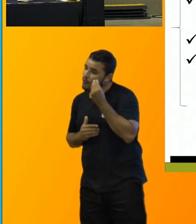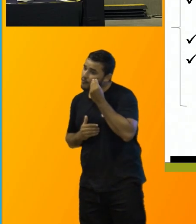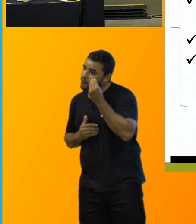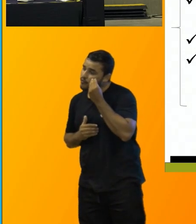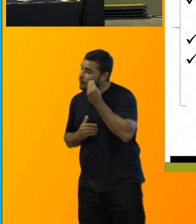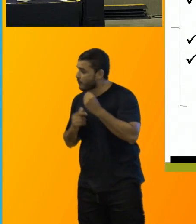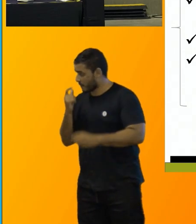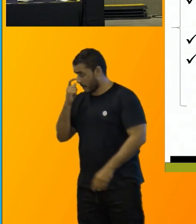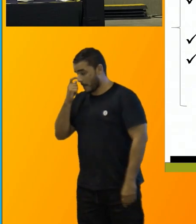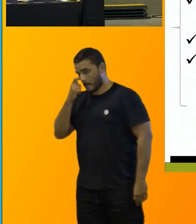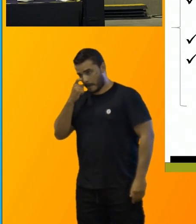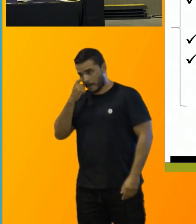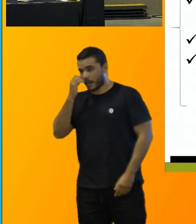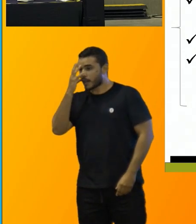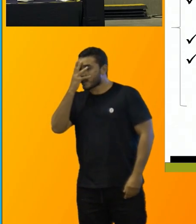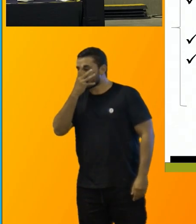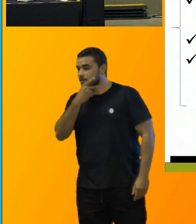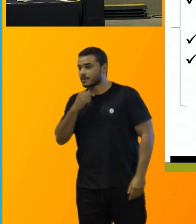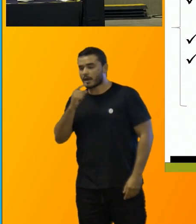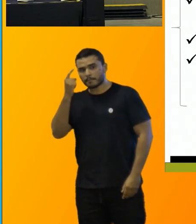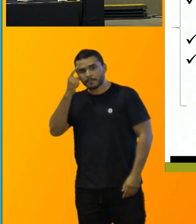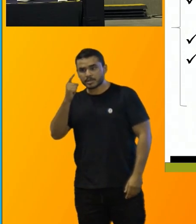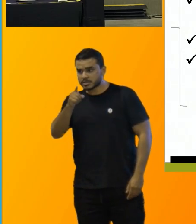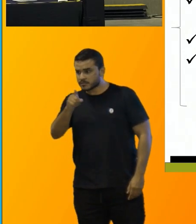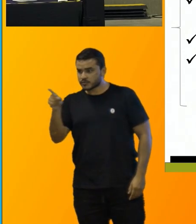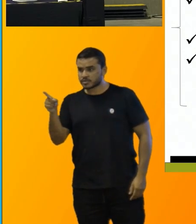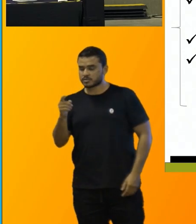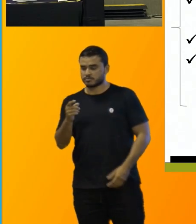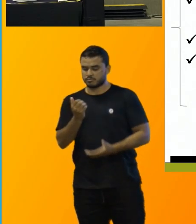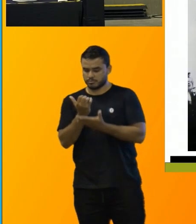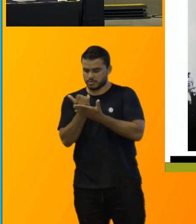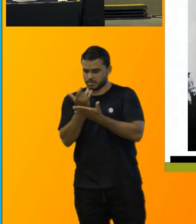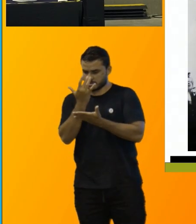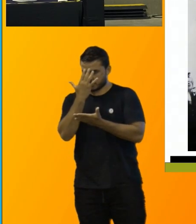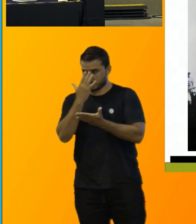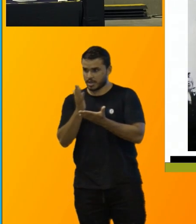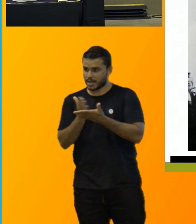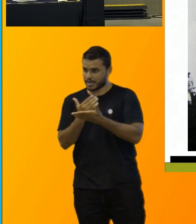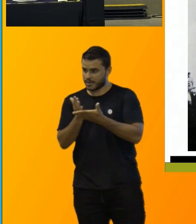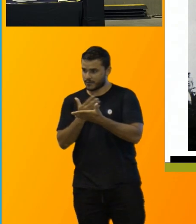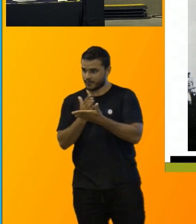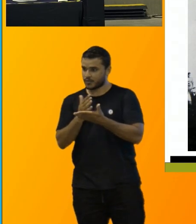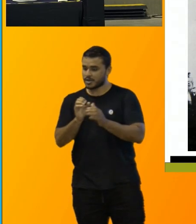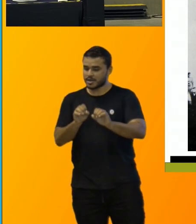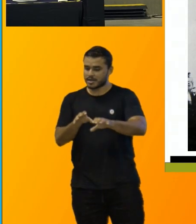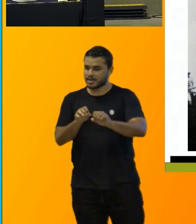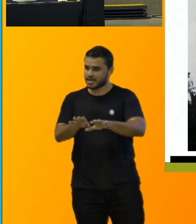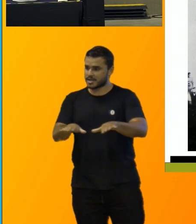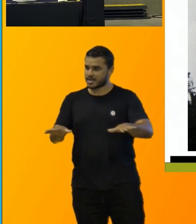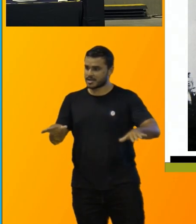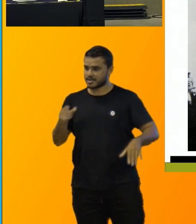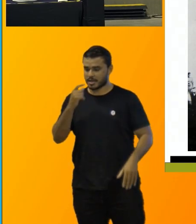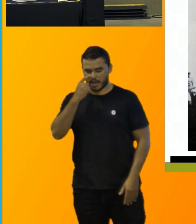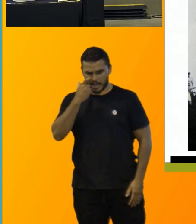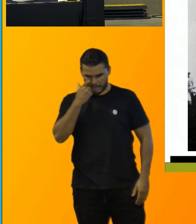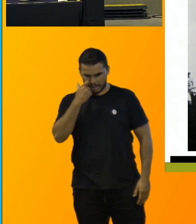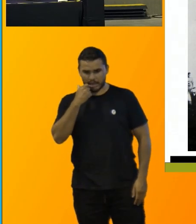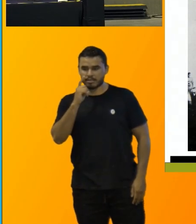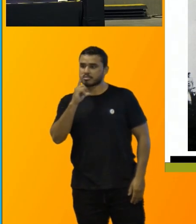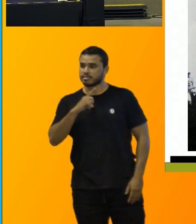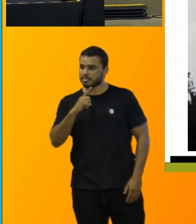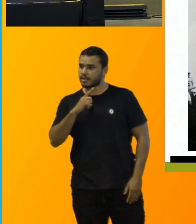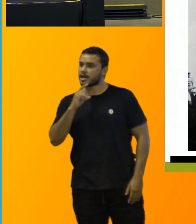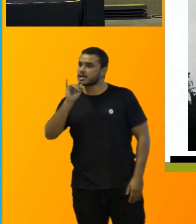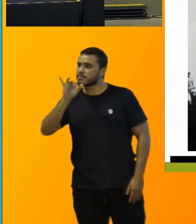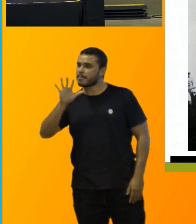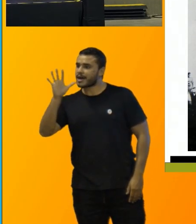só que as cartilhas de alfabetização, elas tinham imagem de Getúlio. Olha aqui aquela cerimônia da queima de bandeiras. Lembra que eu